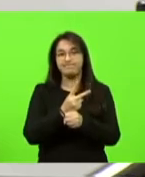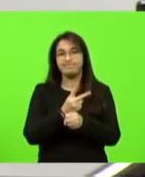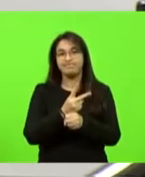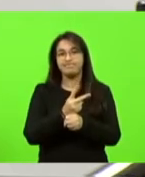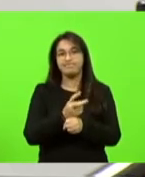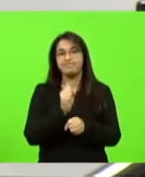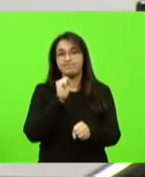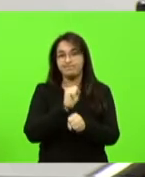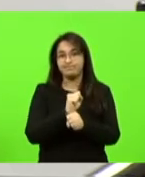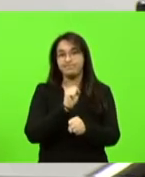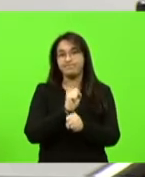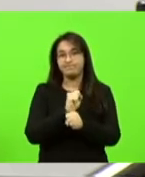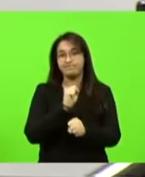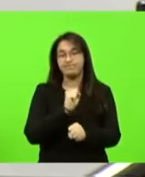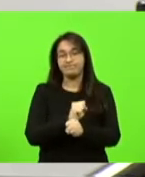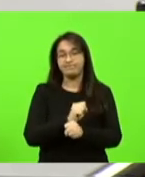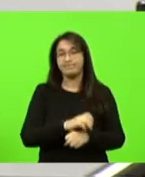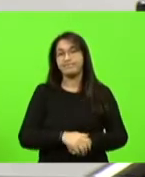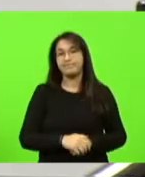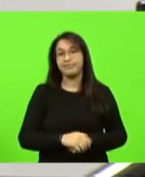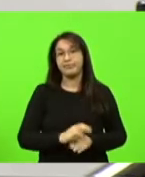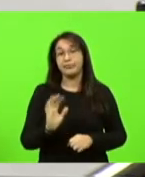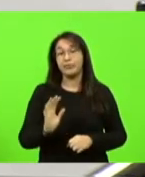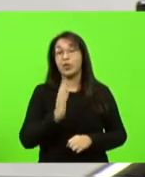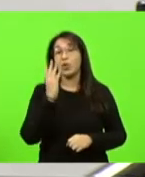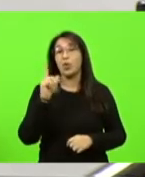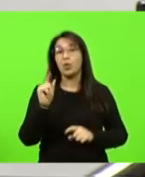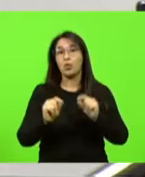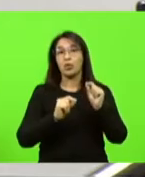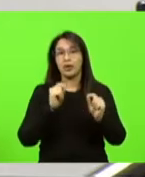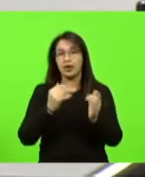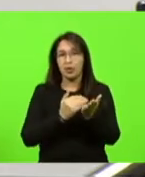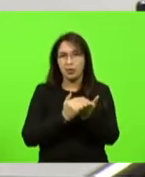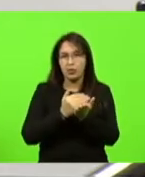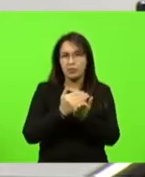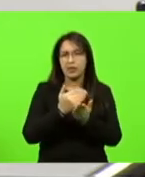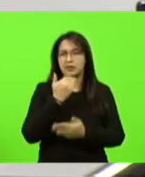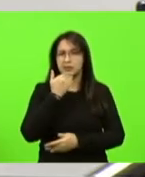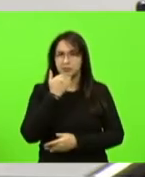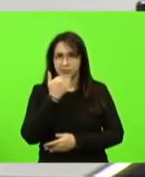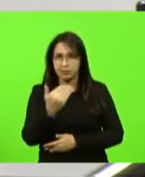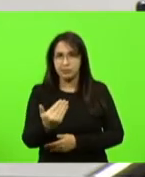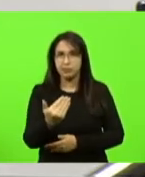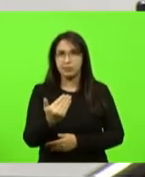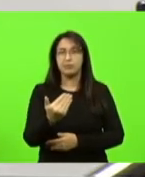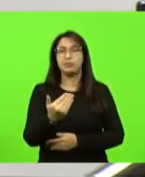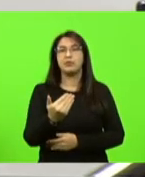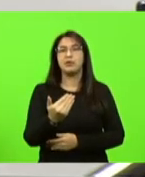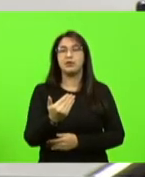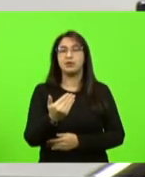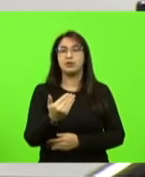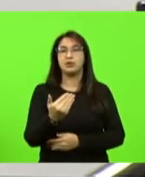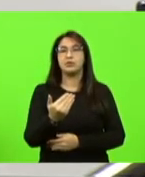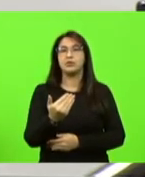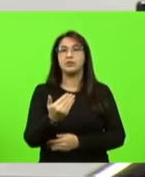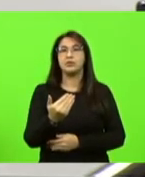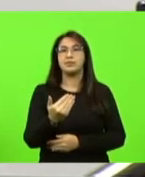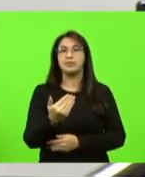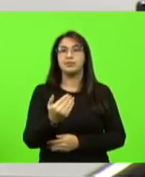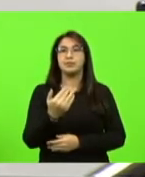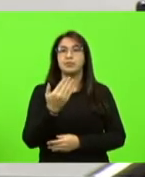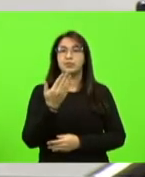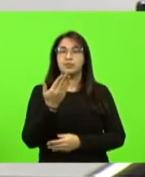O que é que aconteceu? No início da solicitação para a realização do